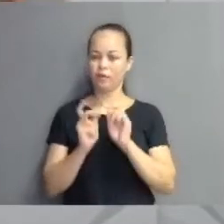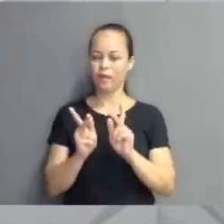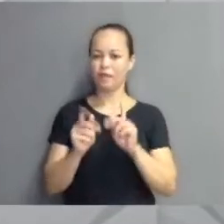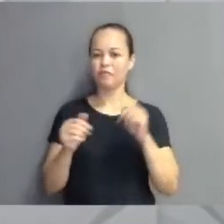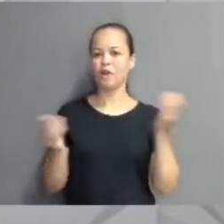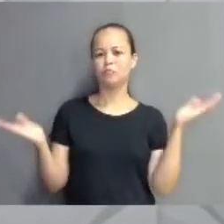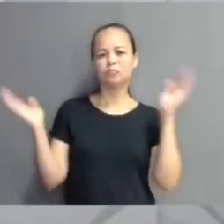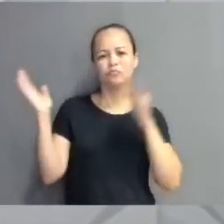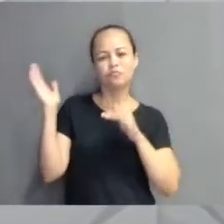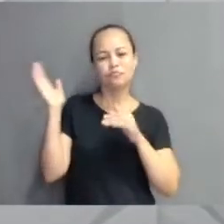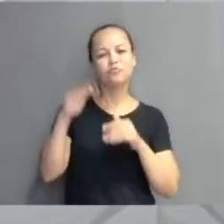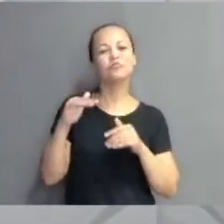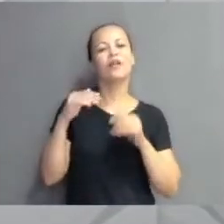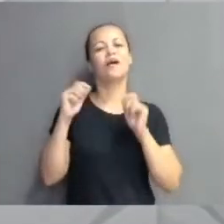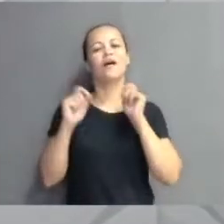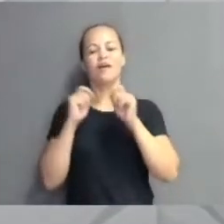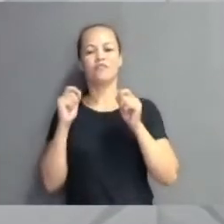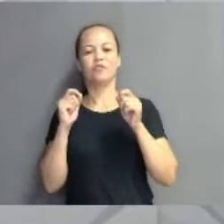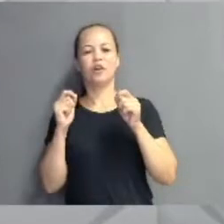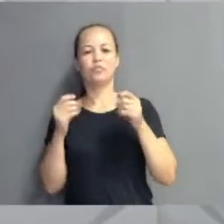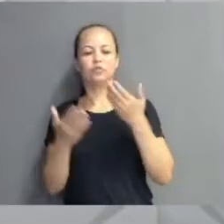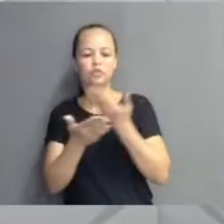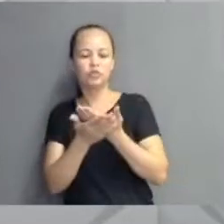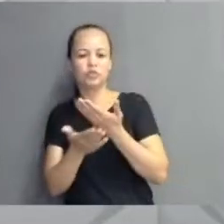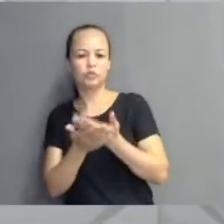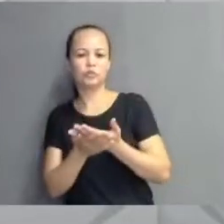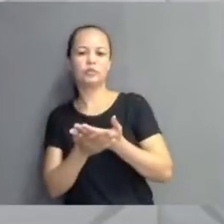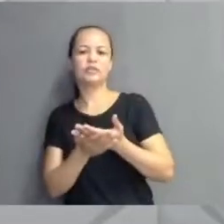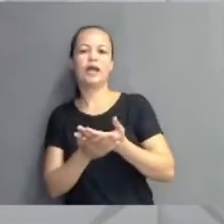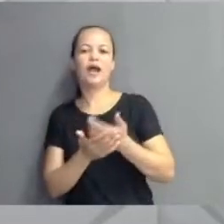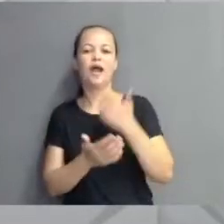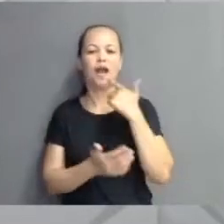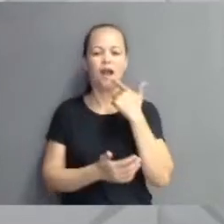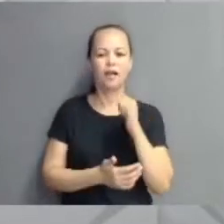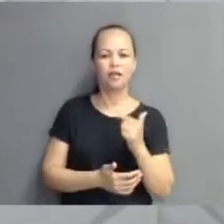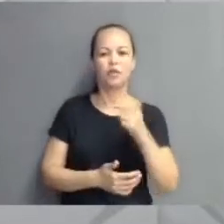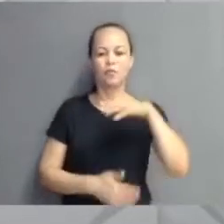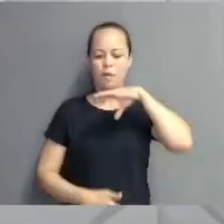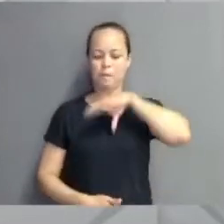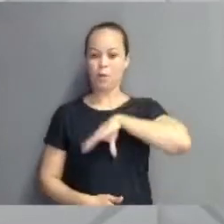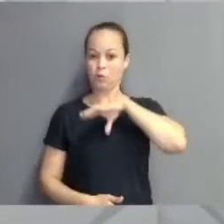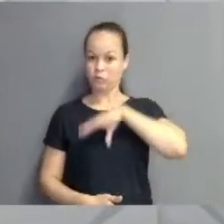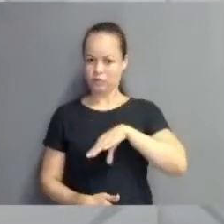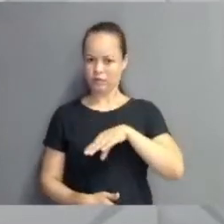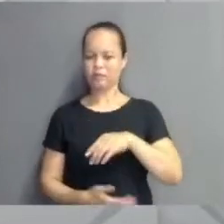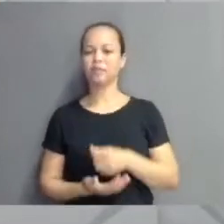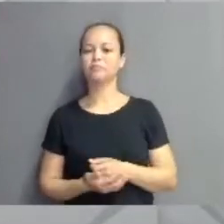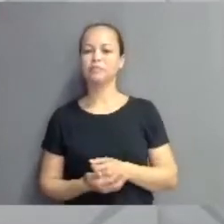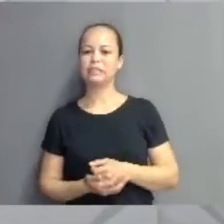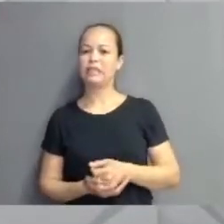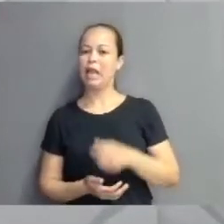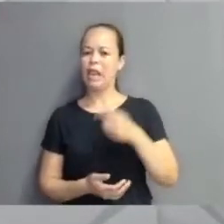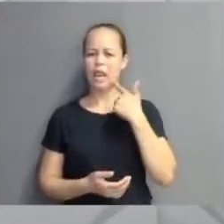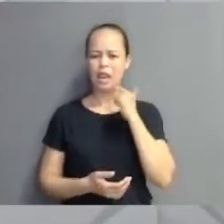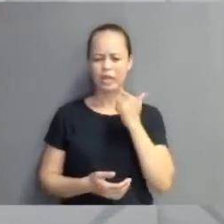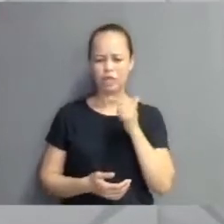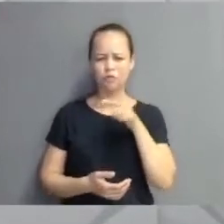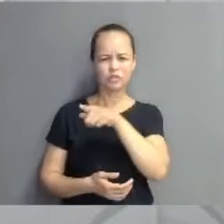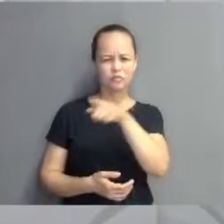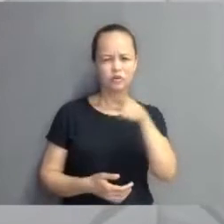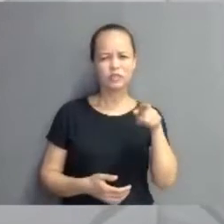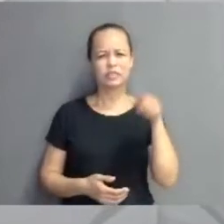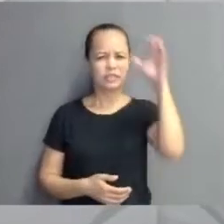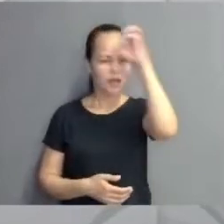estudar a língua portuguesa isso mesmo essa língua que você aprende a falar desde os primeiros anos